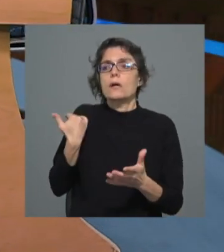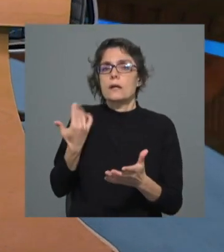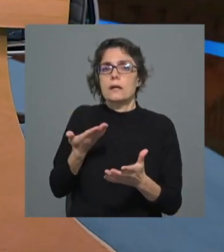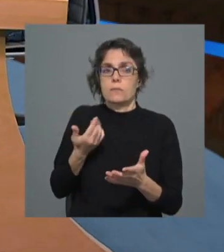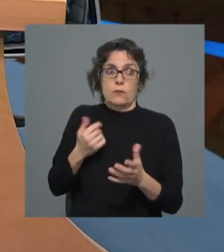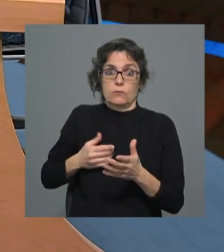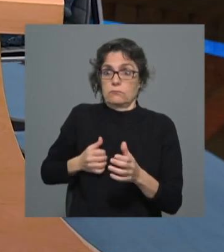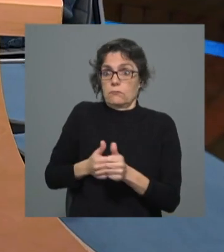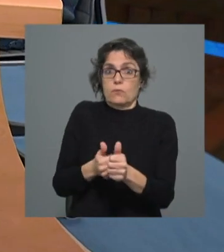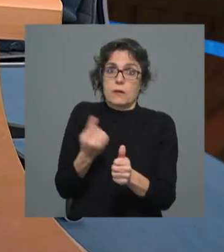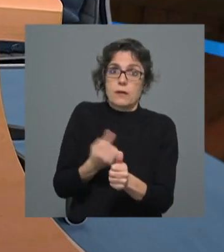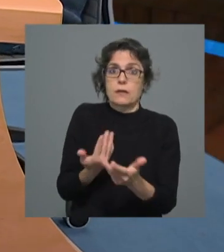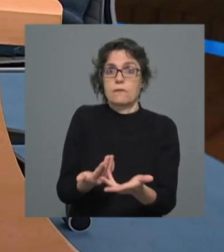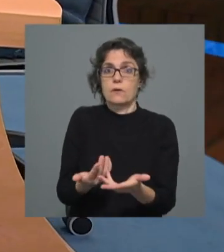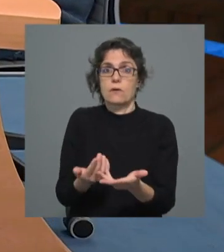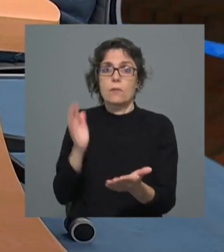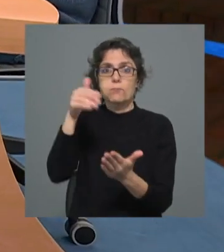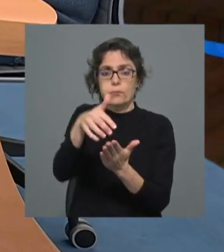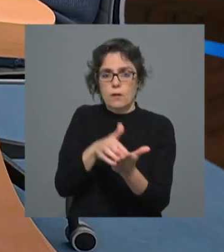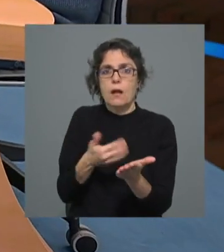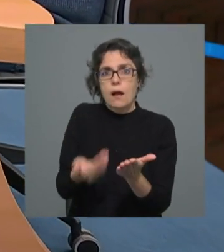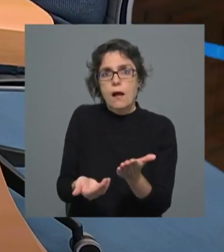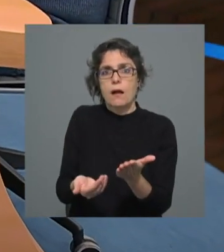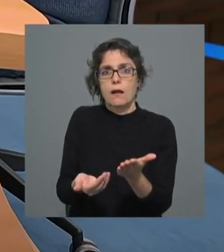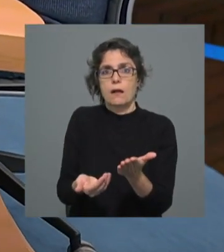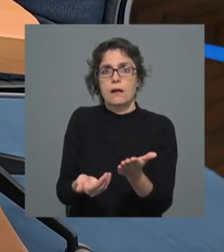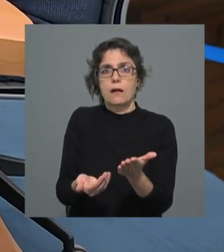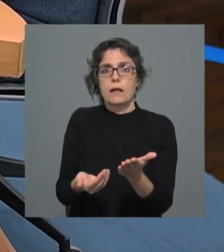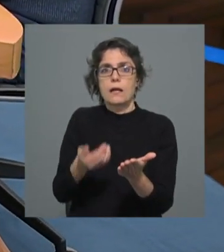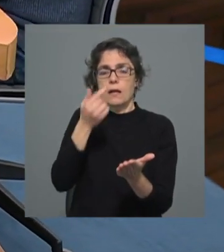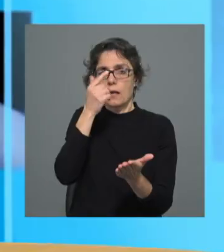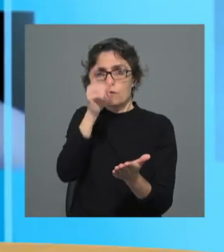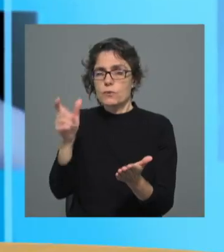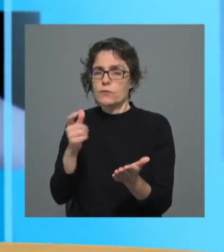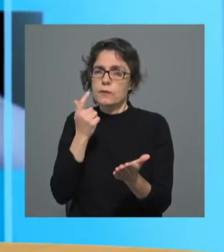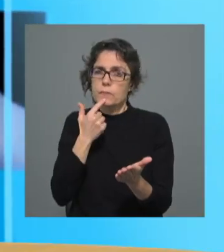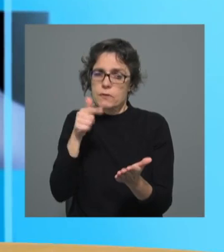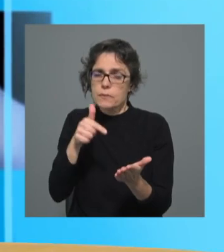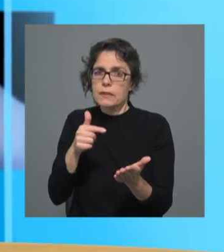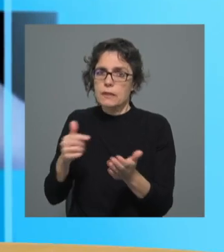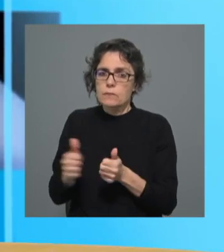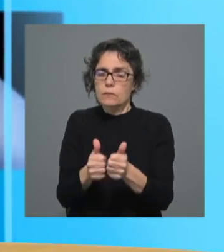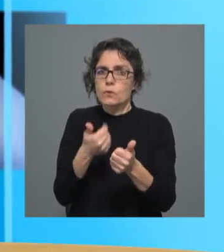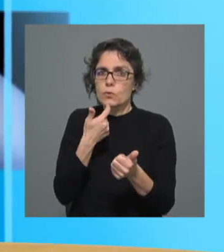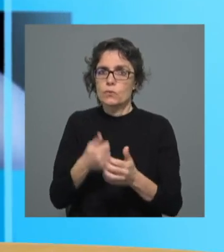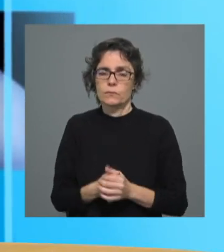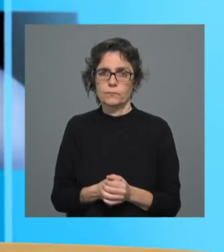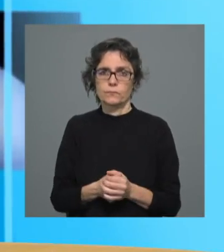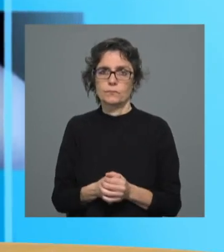foi e aos resultados que foram obtidos. As pessoas também precisam de ter esta percepção de que as coisas estão a mudar. Do meu ponto de vista,